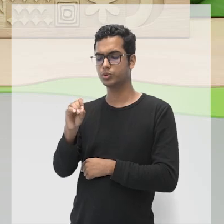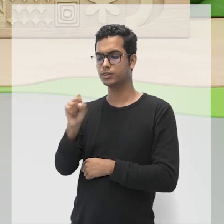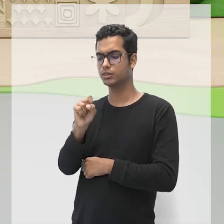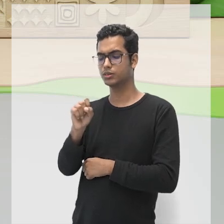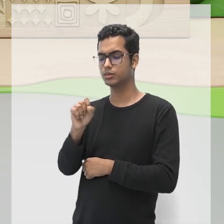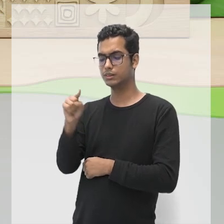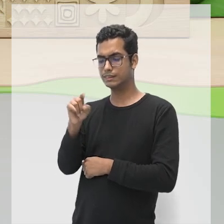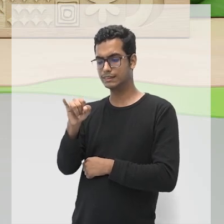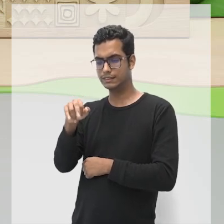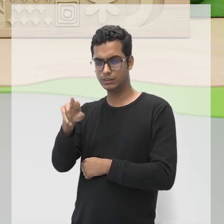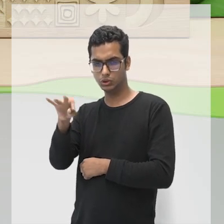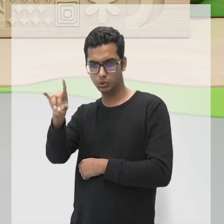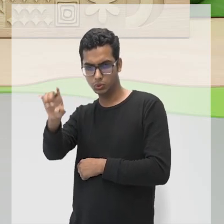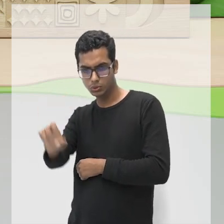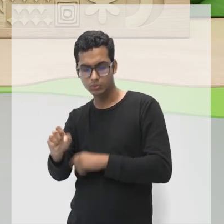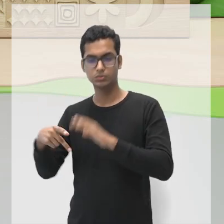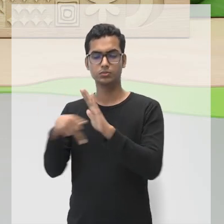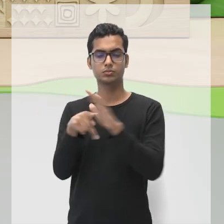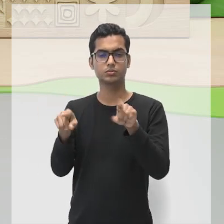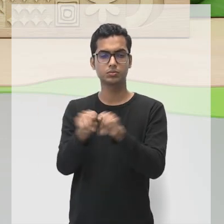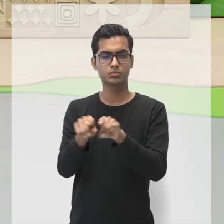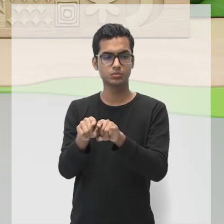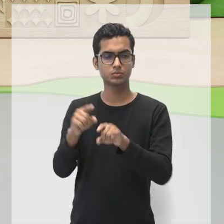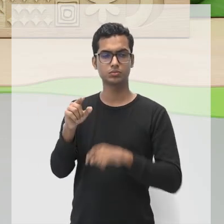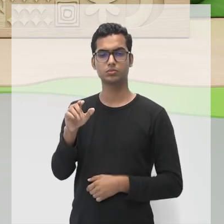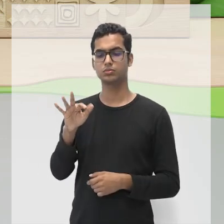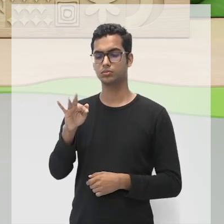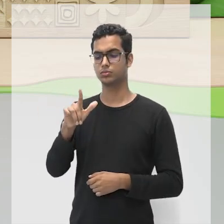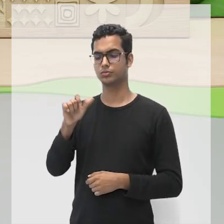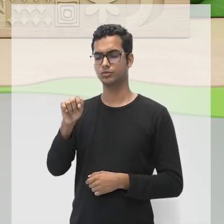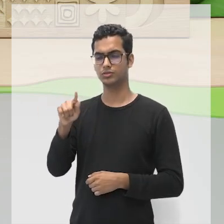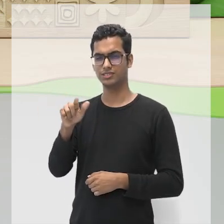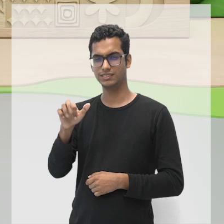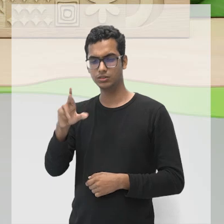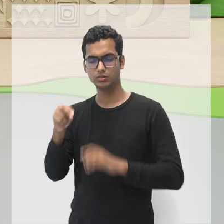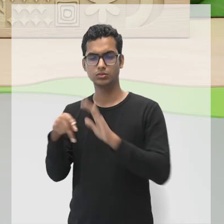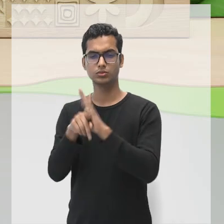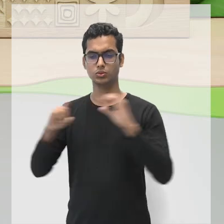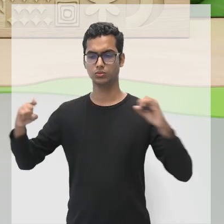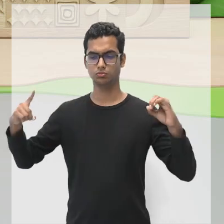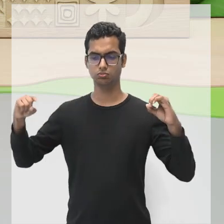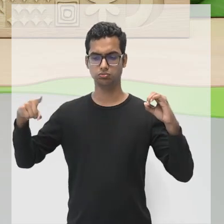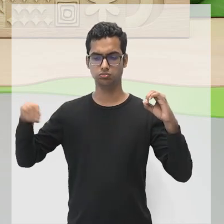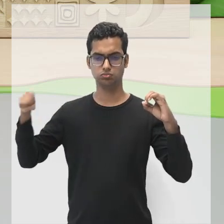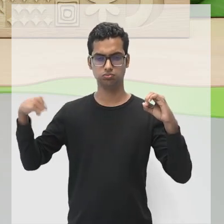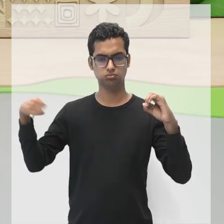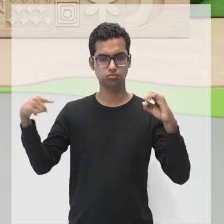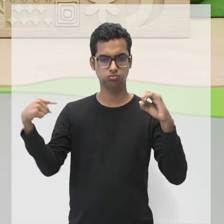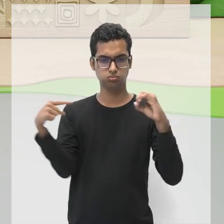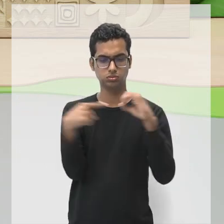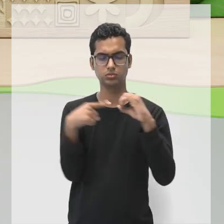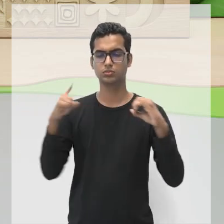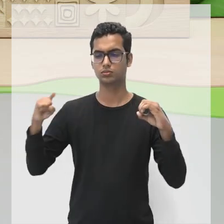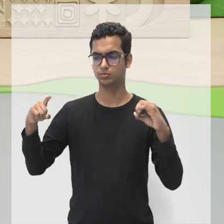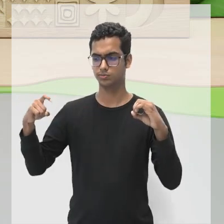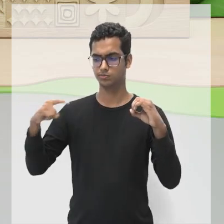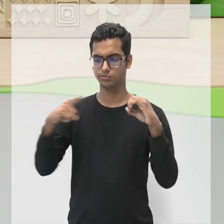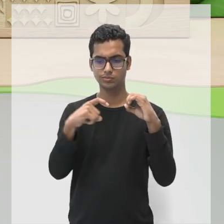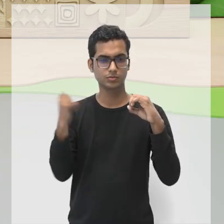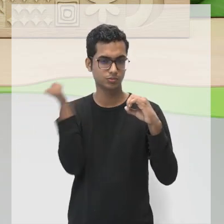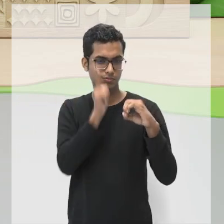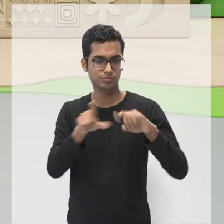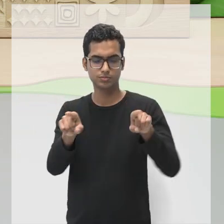contato. Flagelos, nós temos o espermatozoide, que dá motilidade, agilidade para fazer com que a célula se